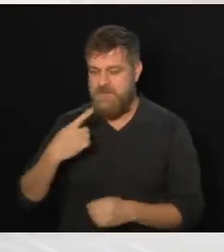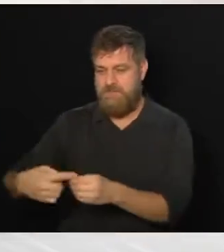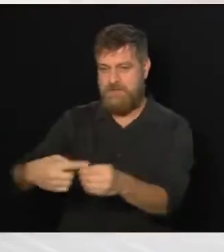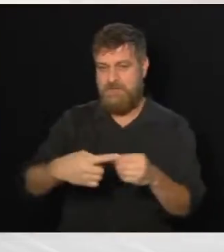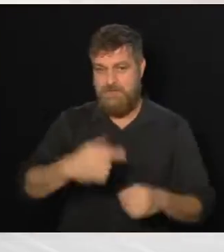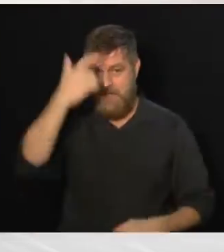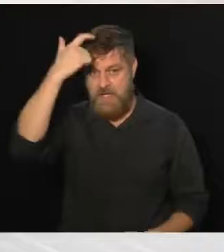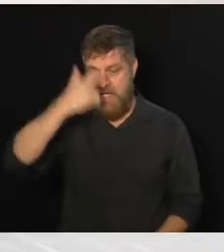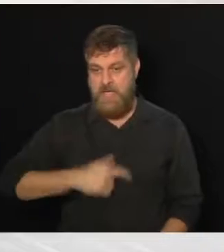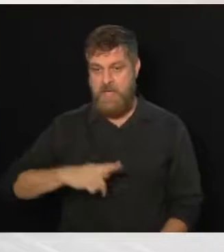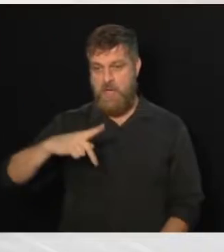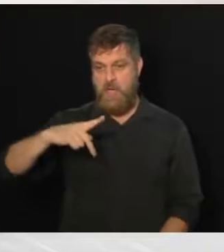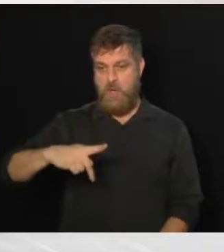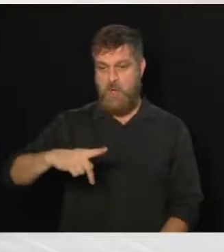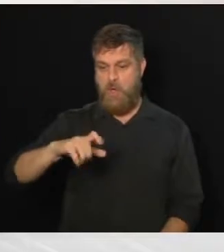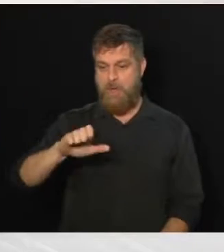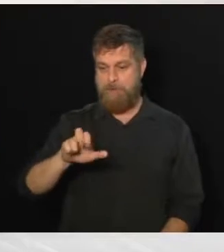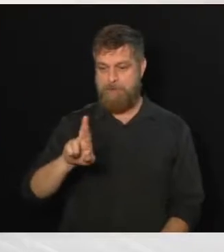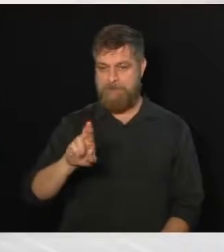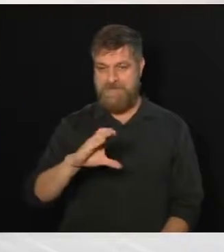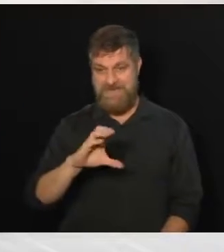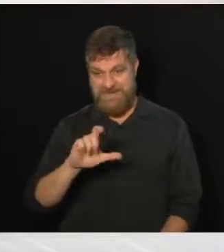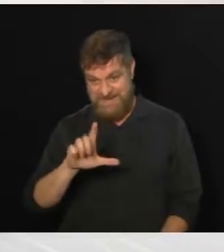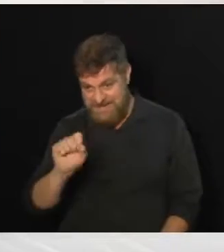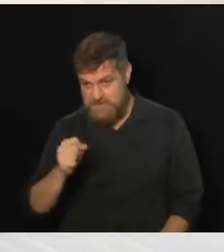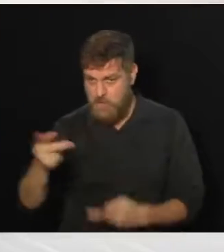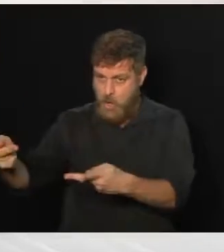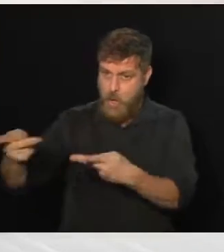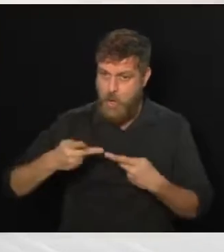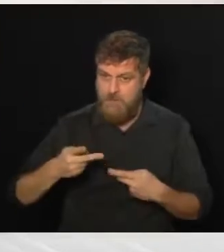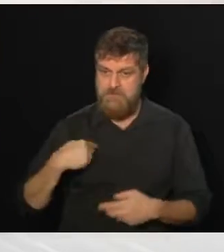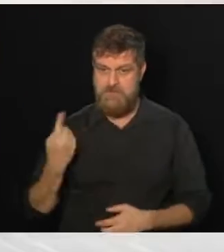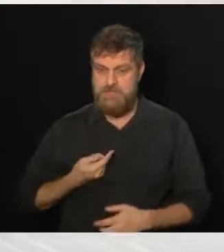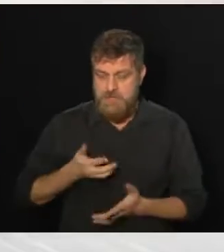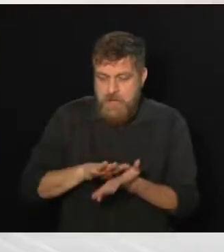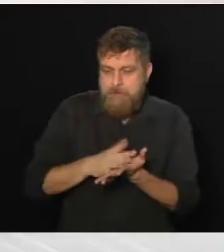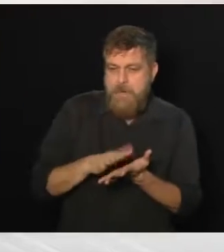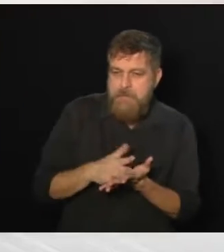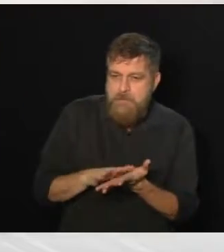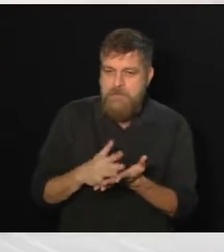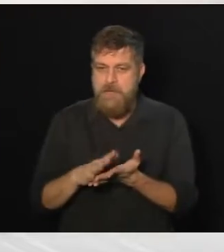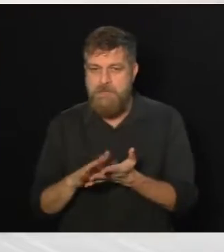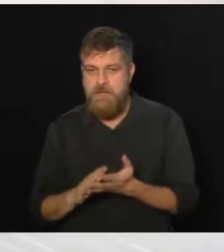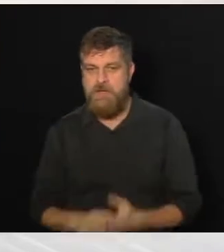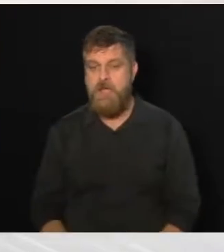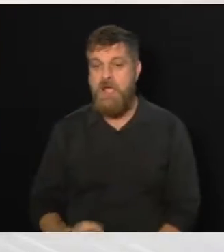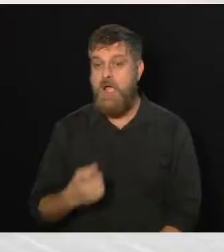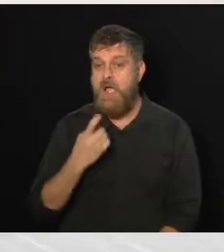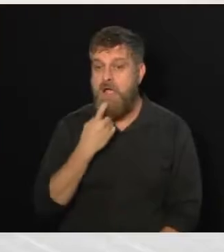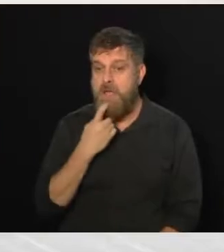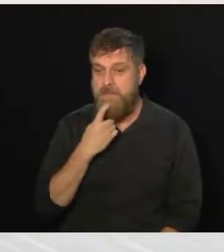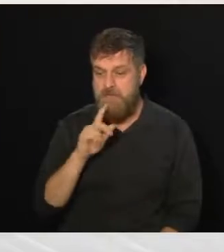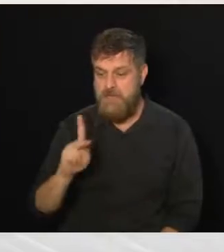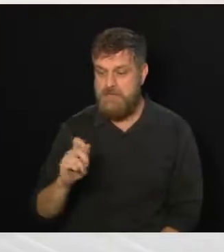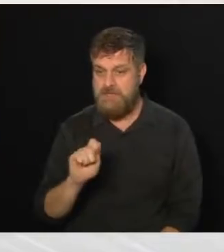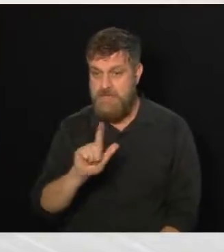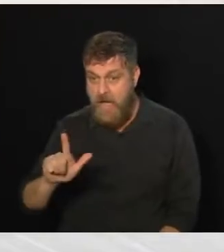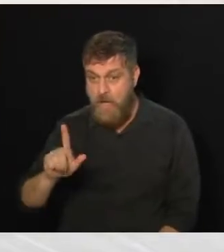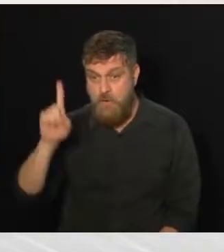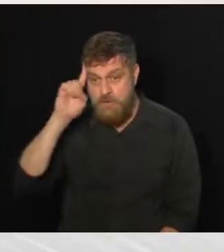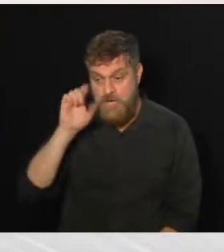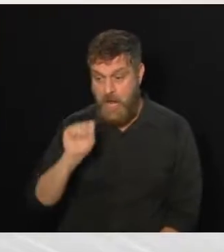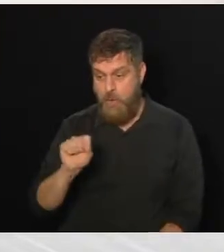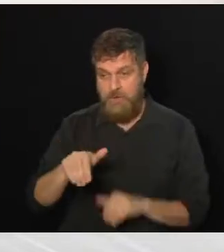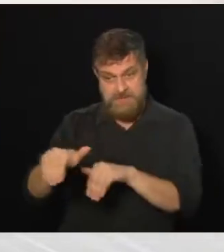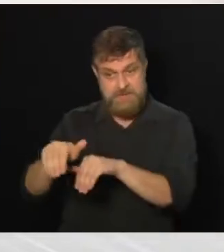o Péricles, convidando todos vocês para estarem com a gente no Pagode do Pericão, no Campinas Hall, dia 8 de setembro.